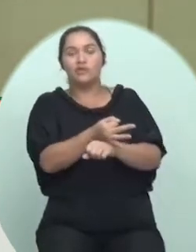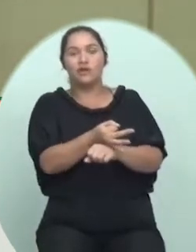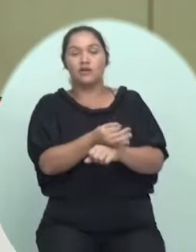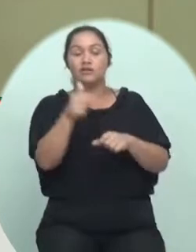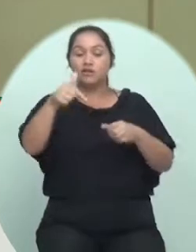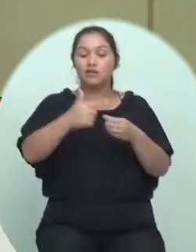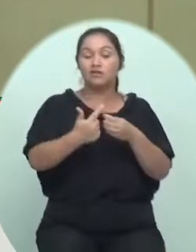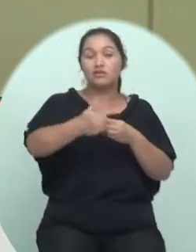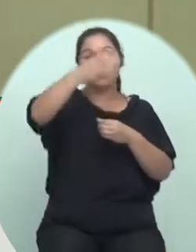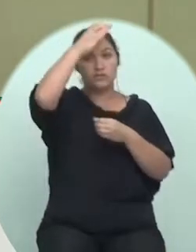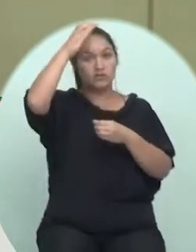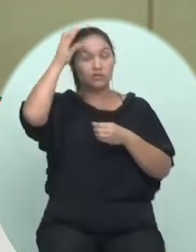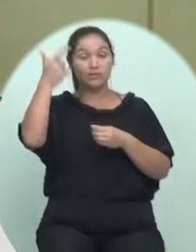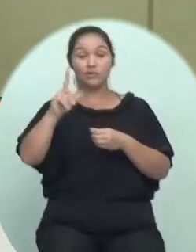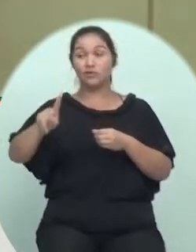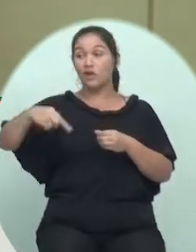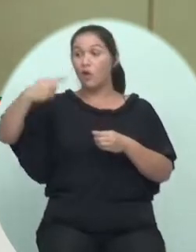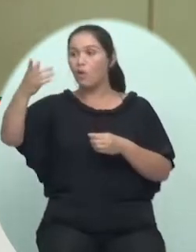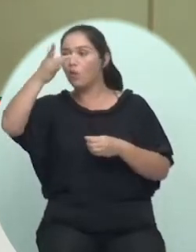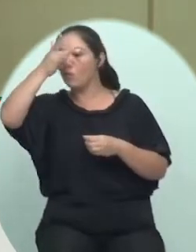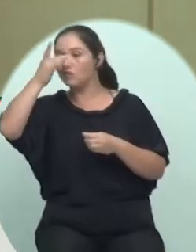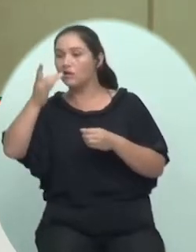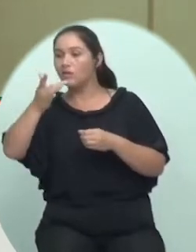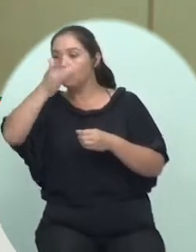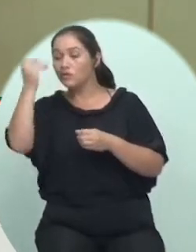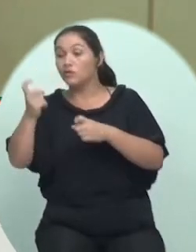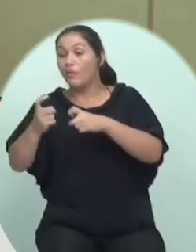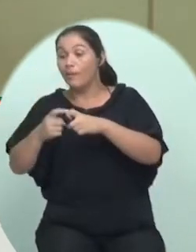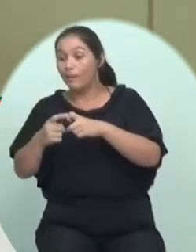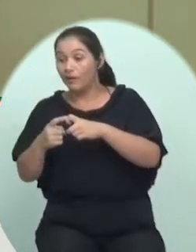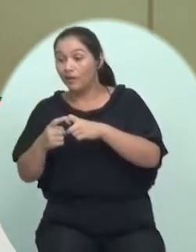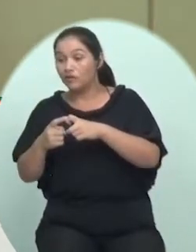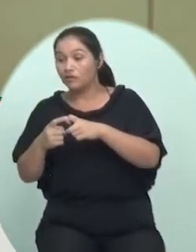férias. Eu tenho certeza, praticamente todos os meses